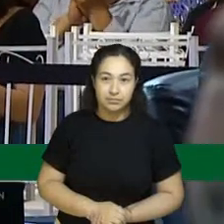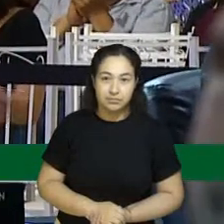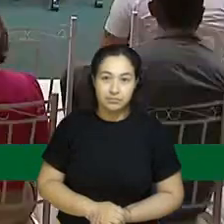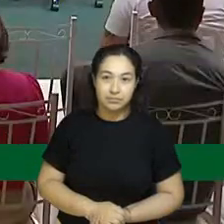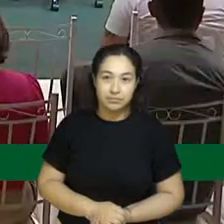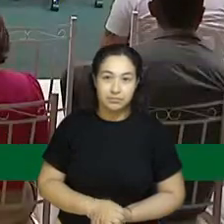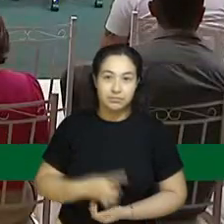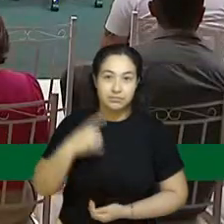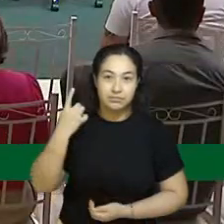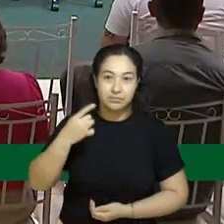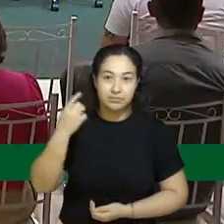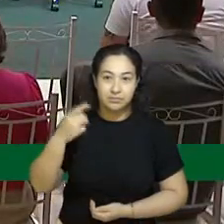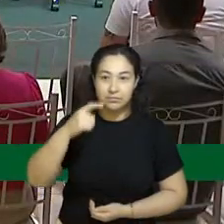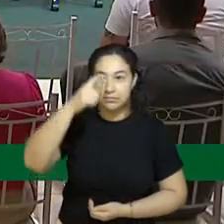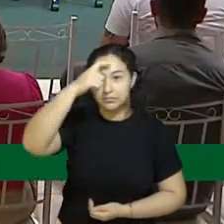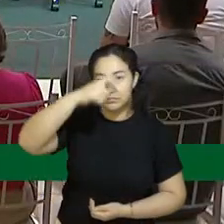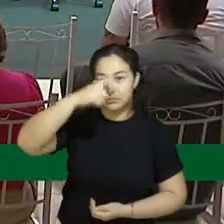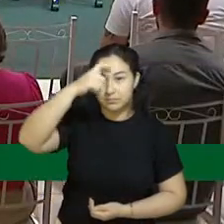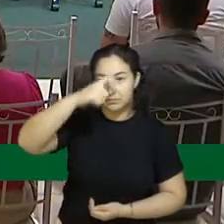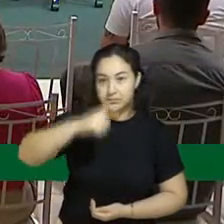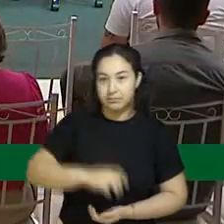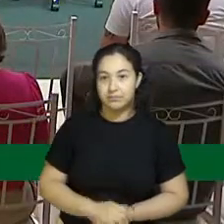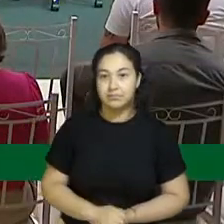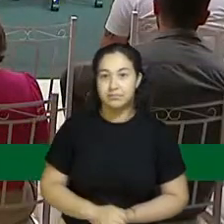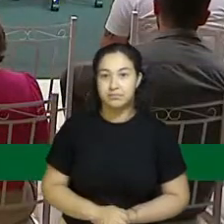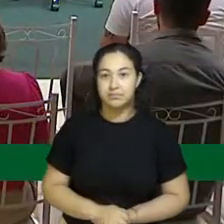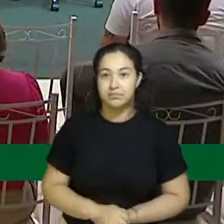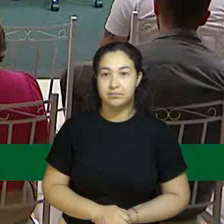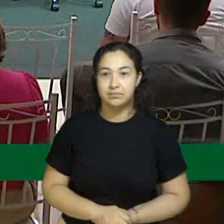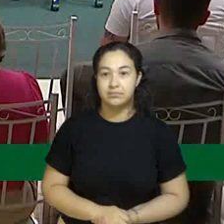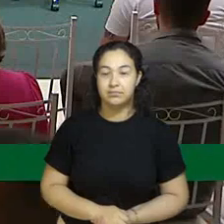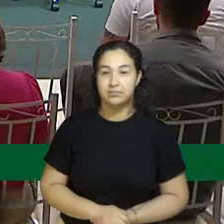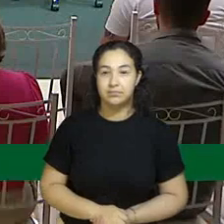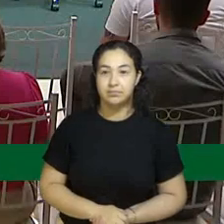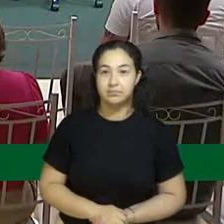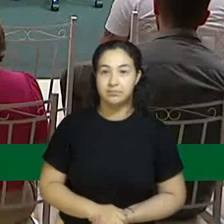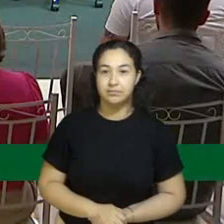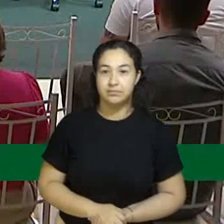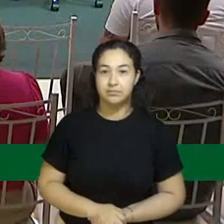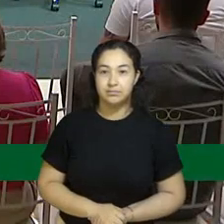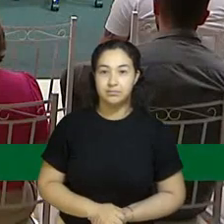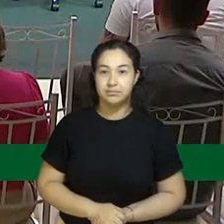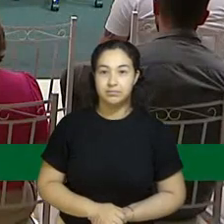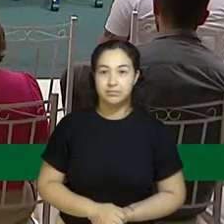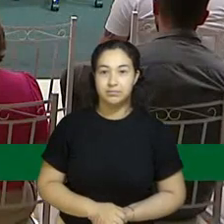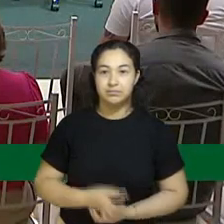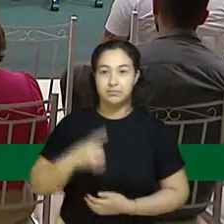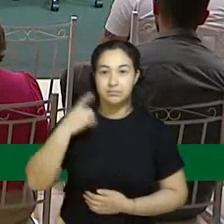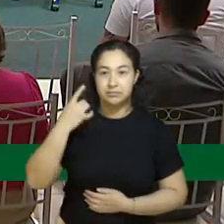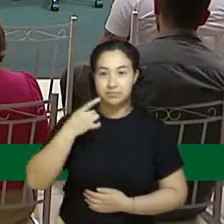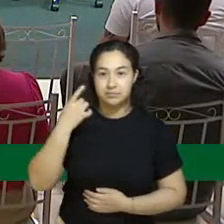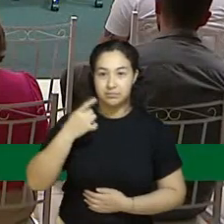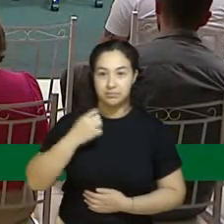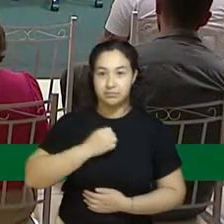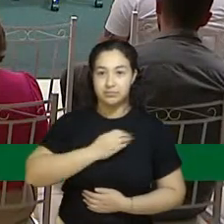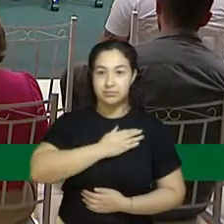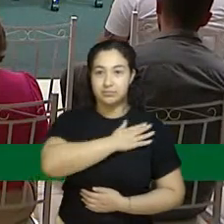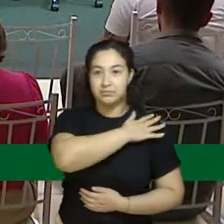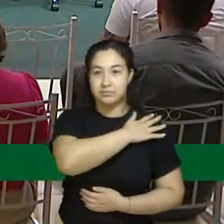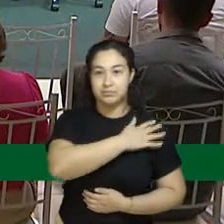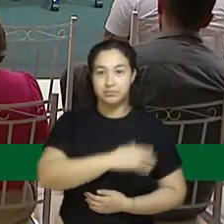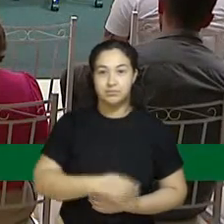Deputado Maurício Scudillac. Deputado Napoleão Bernardes.